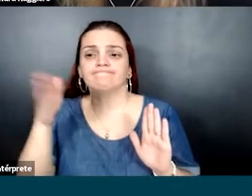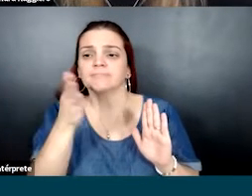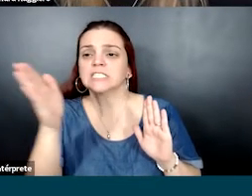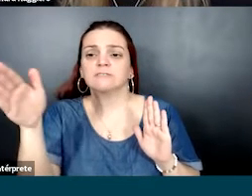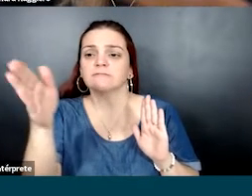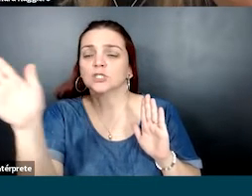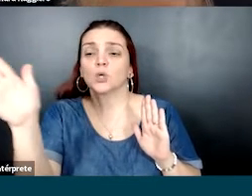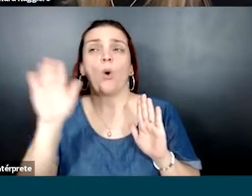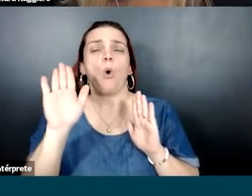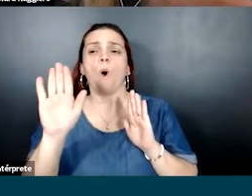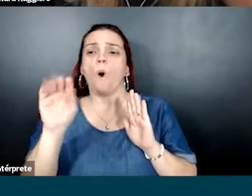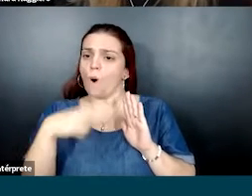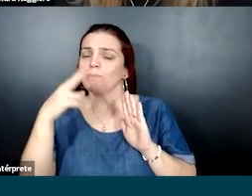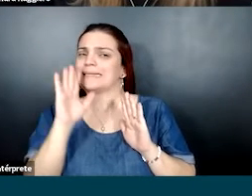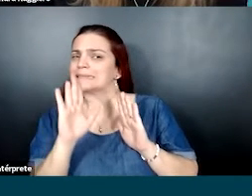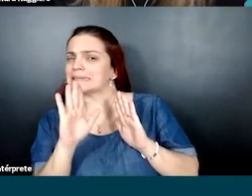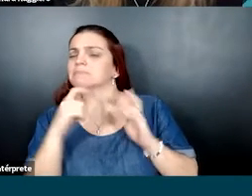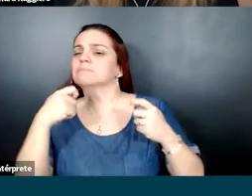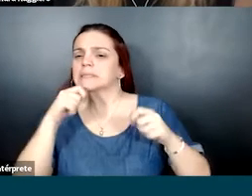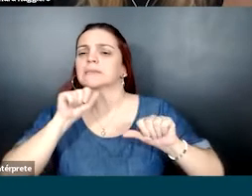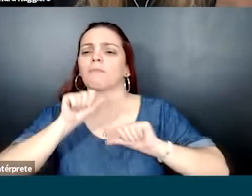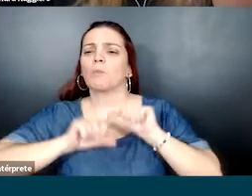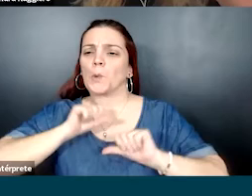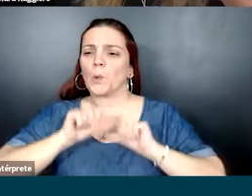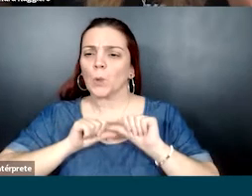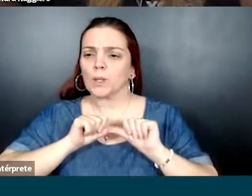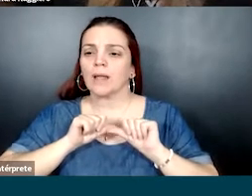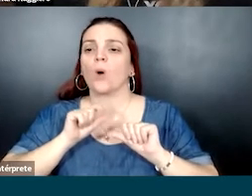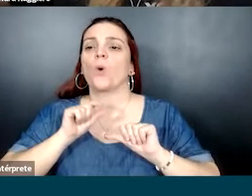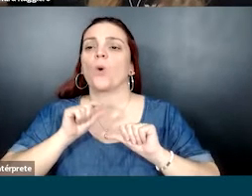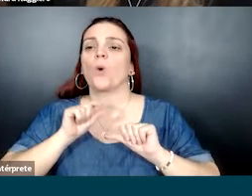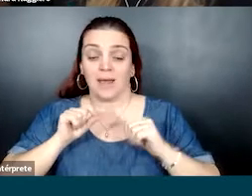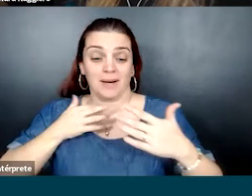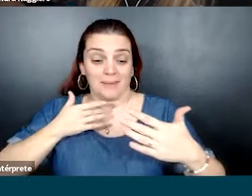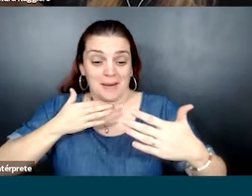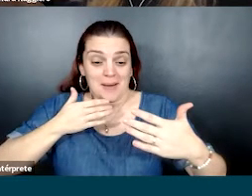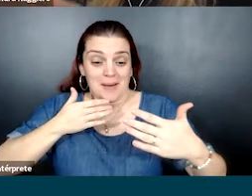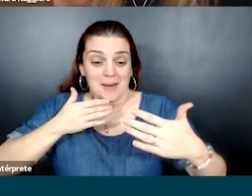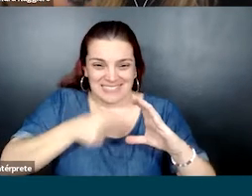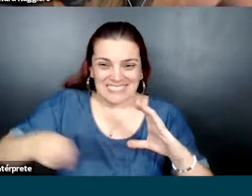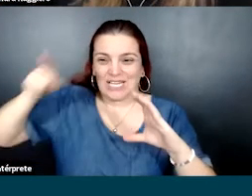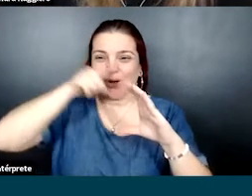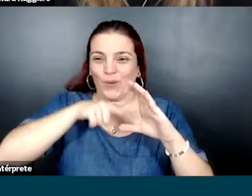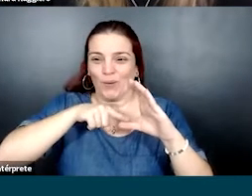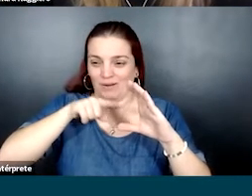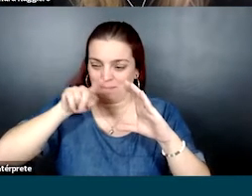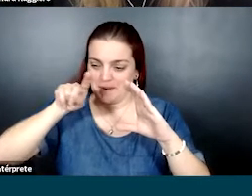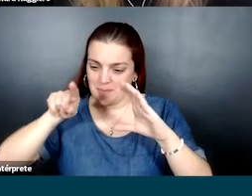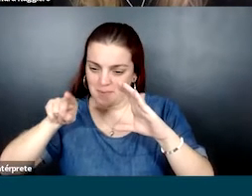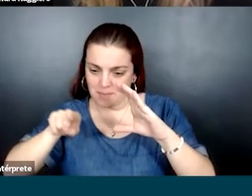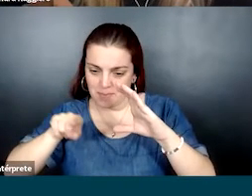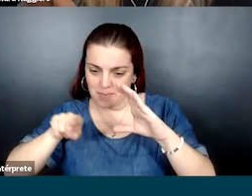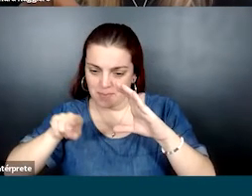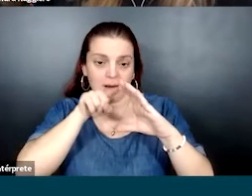ou mesmo mudanças necessárias para que, ao término do nosso ciclo, o produto que a gente